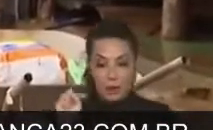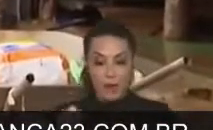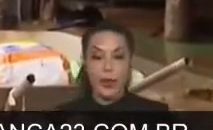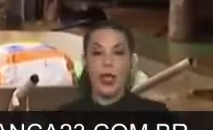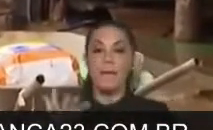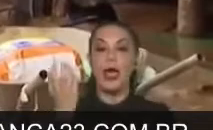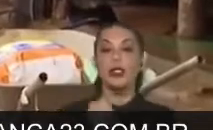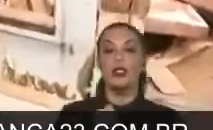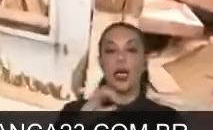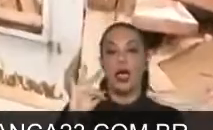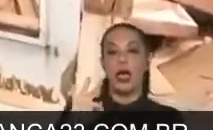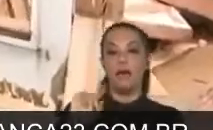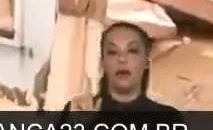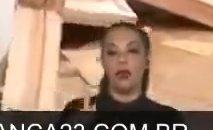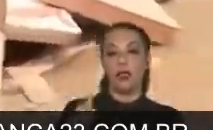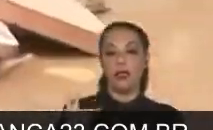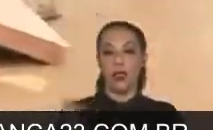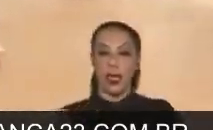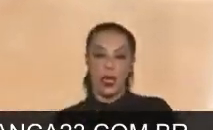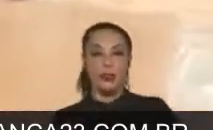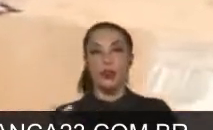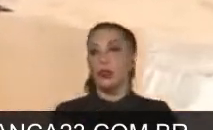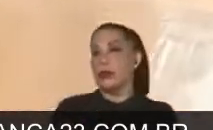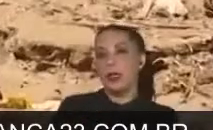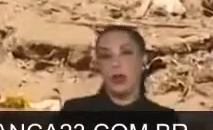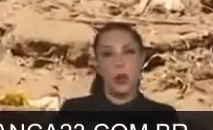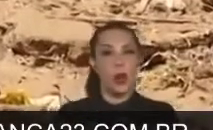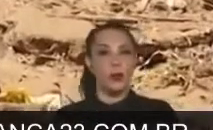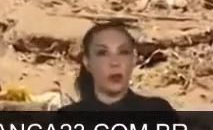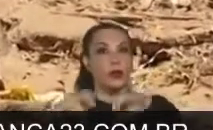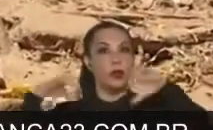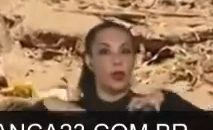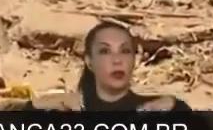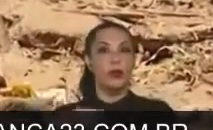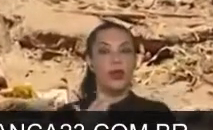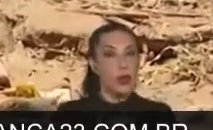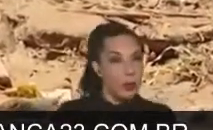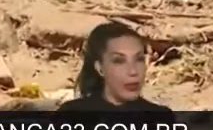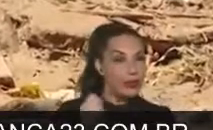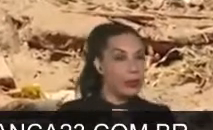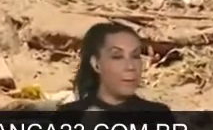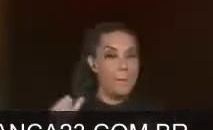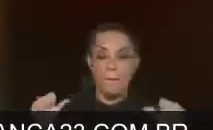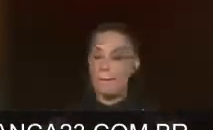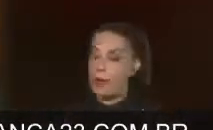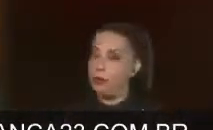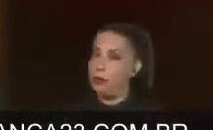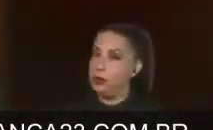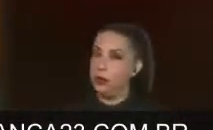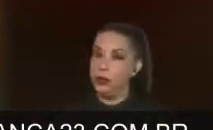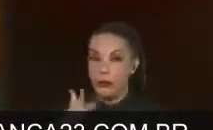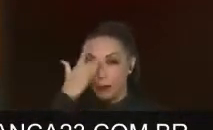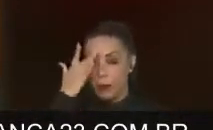para retirar o dinheiro. No início do ano, o município do Rio de Janeiro teve a pior enchente em 10 anos.